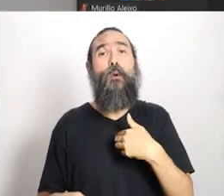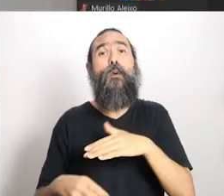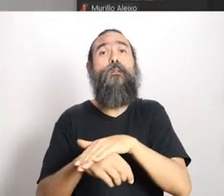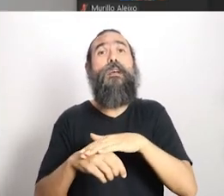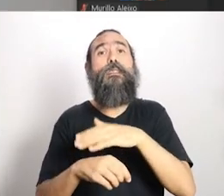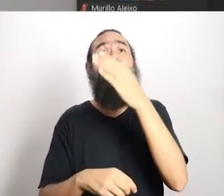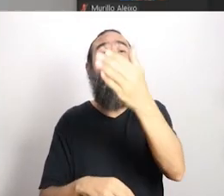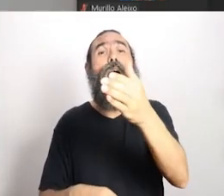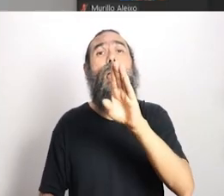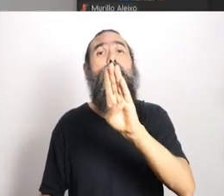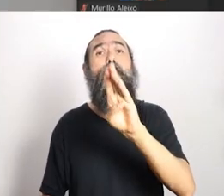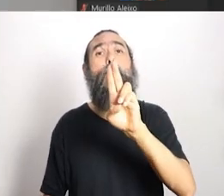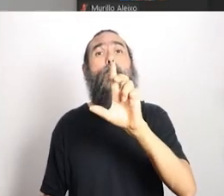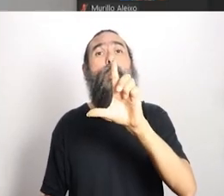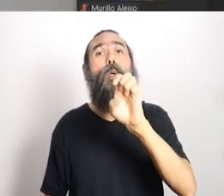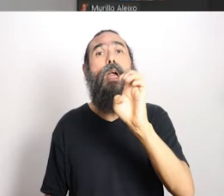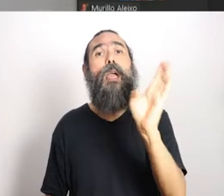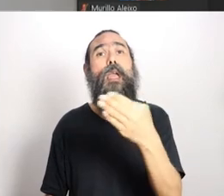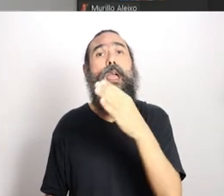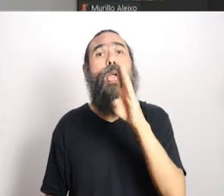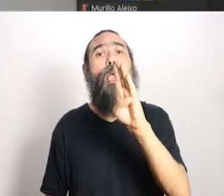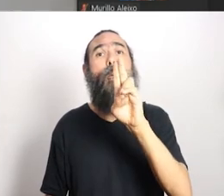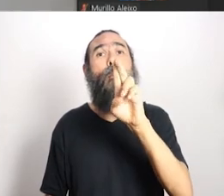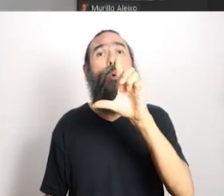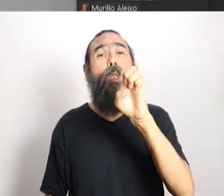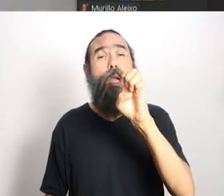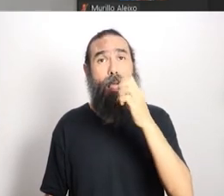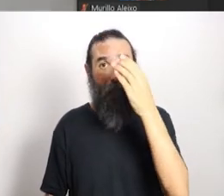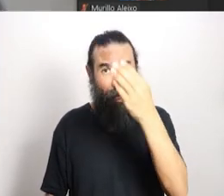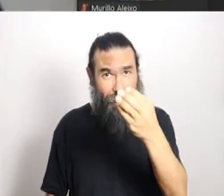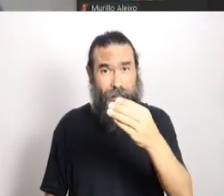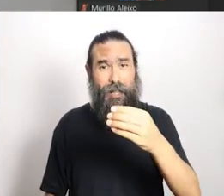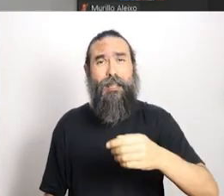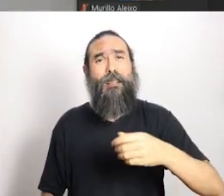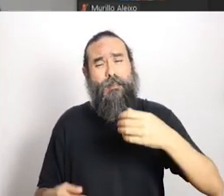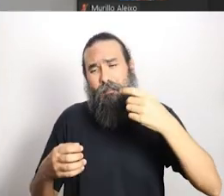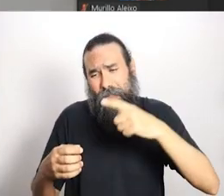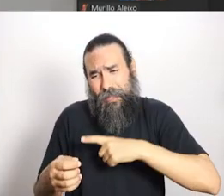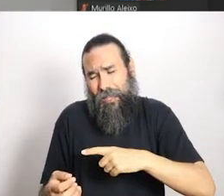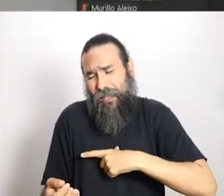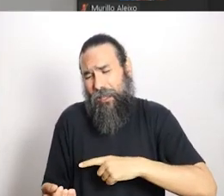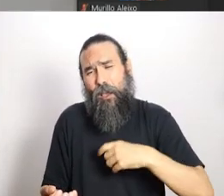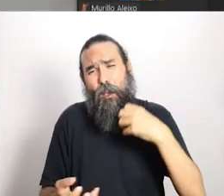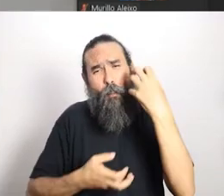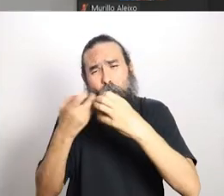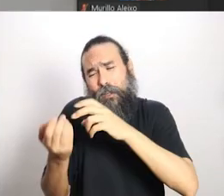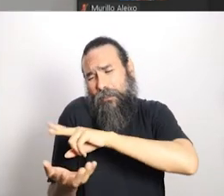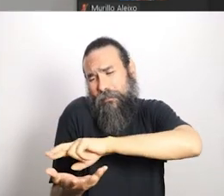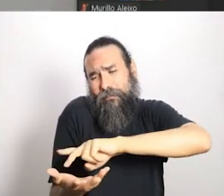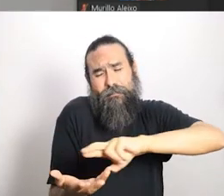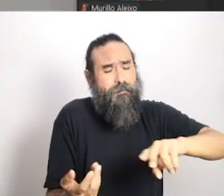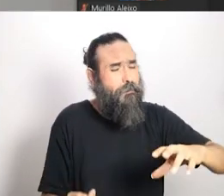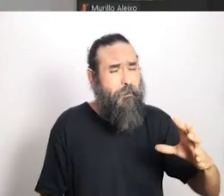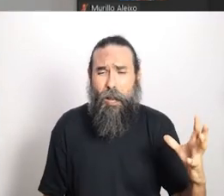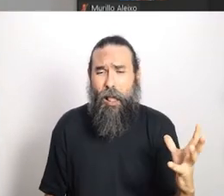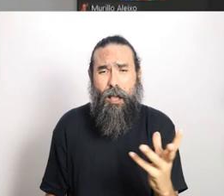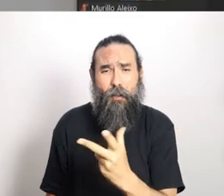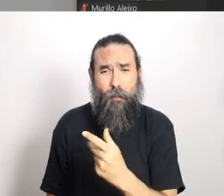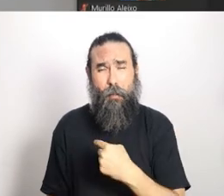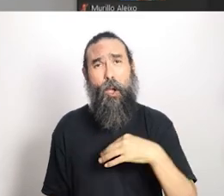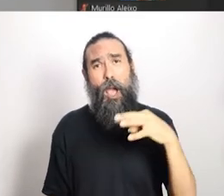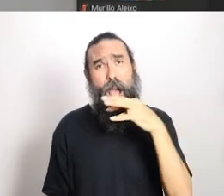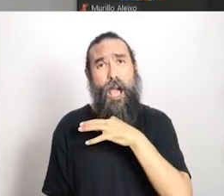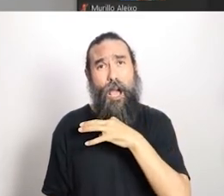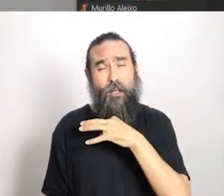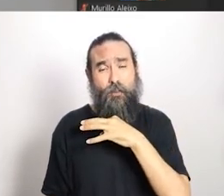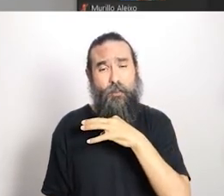Porque é o seguinte, Bulli Bulli é um dos artistas que tem uma produção fantástica. Eu acho